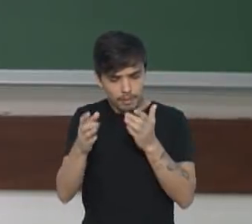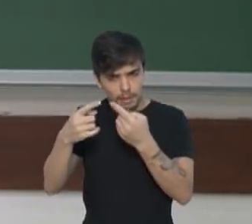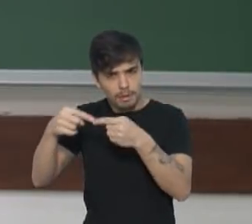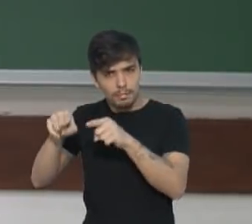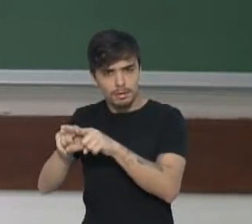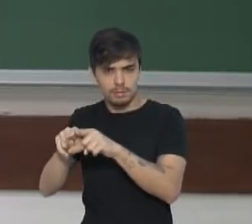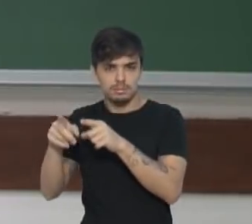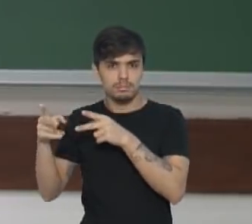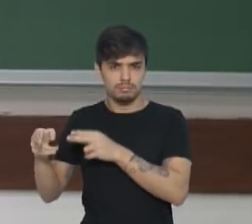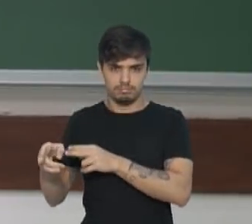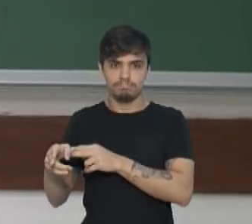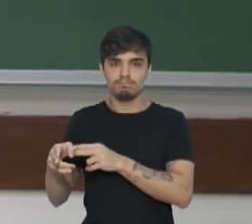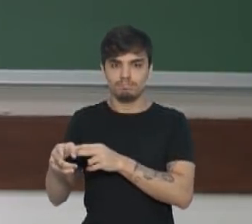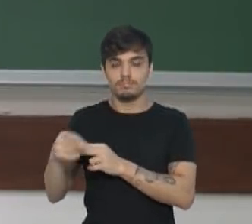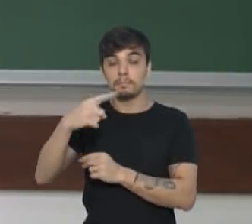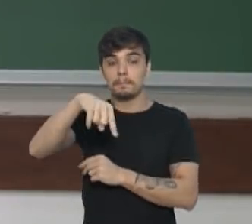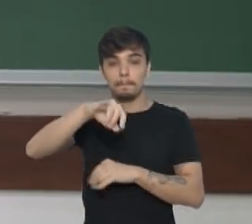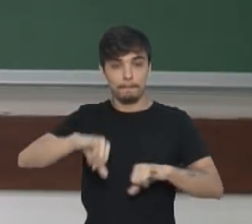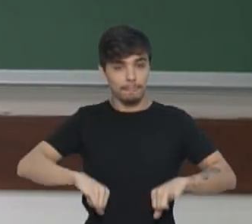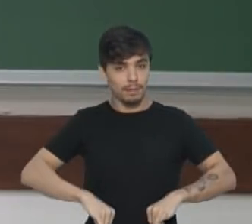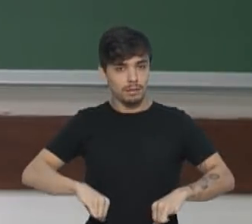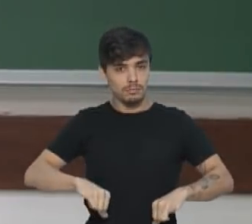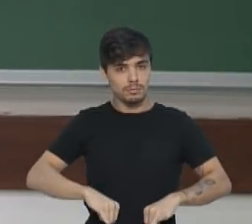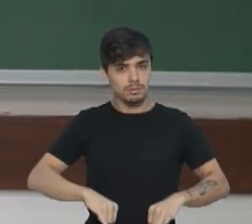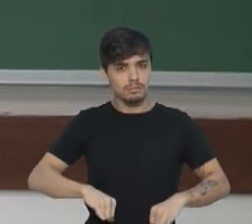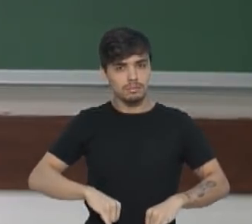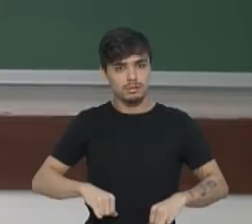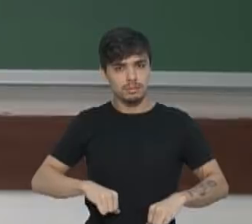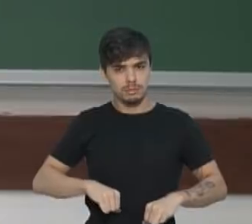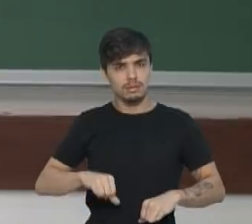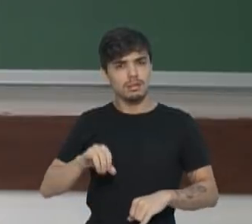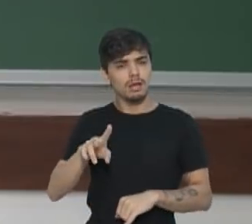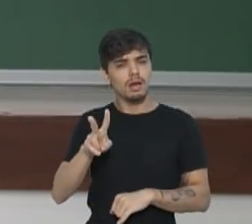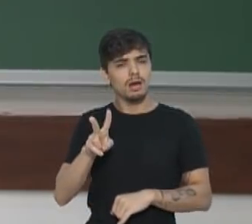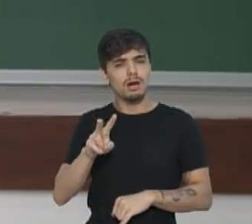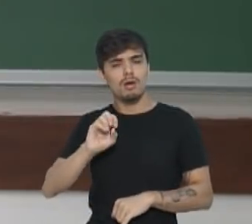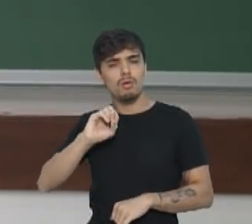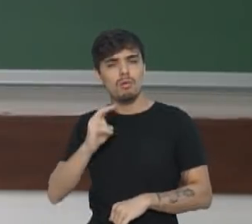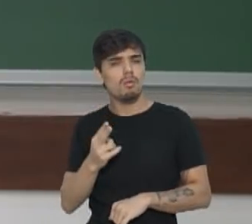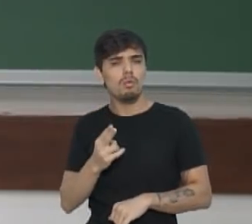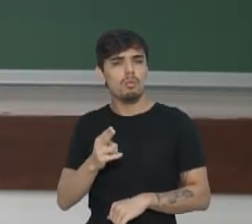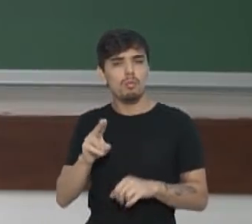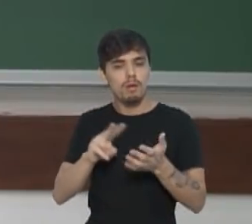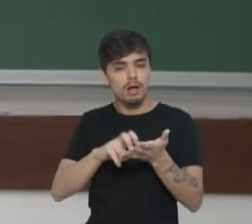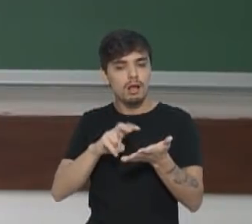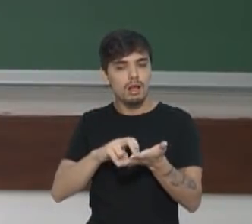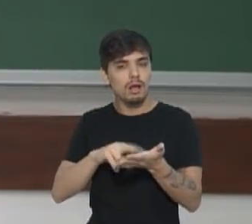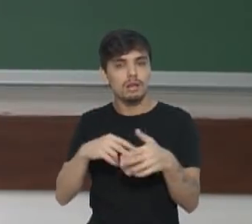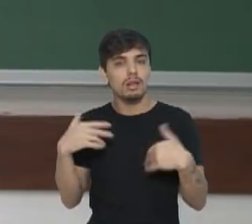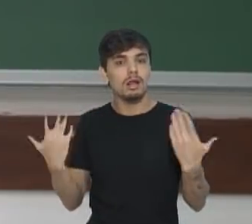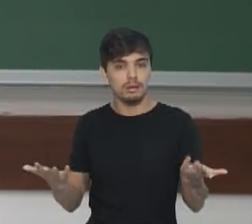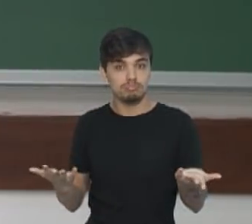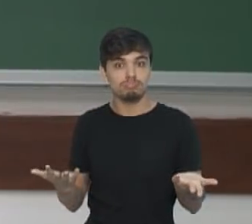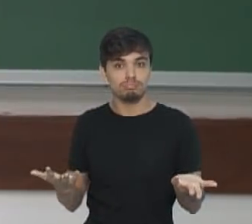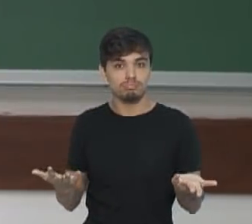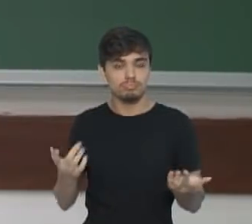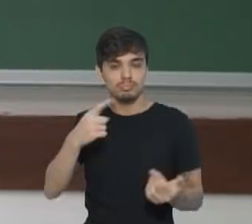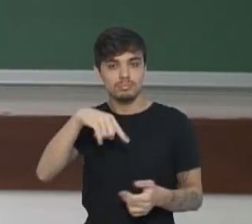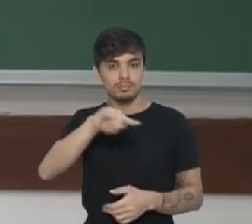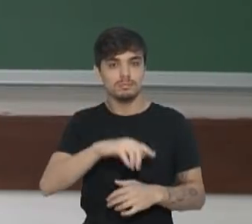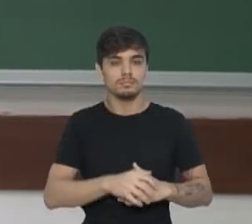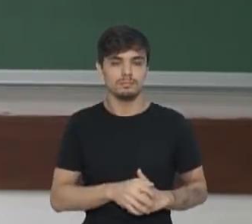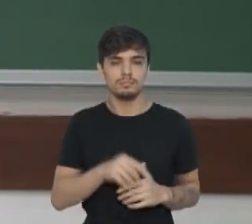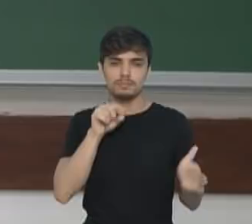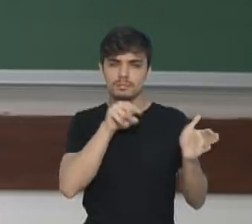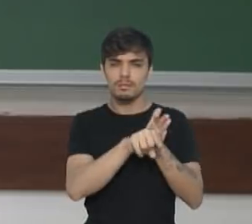né? Você sofreria com isso? Te lançarias ao chão? Ou ficaria alegre com isso? Se alegraria com isso? Né?